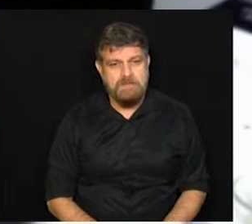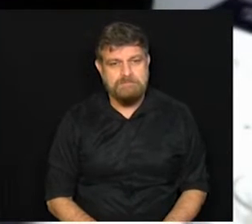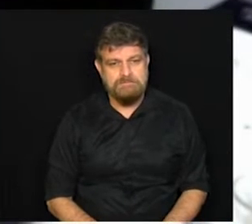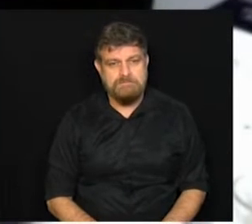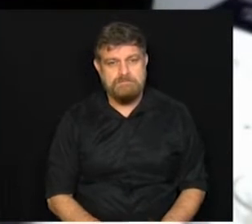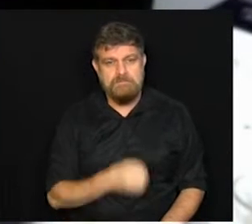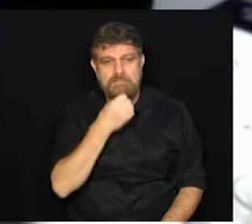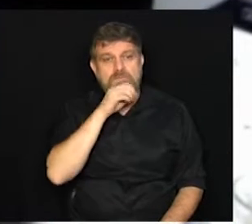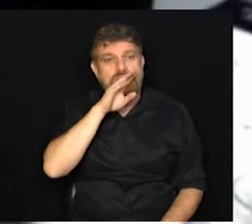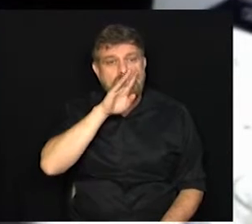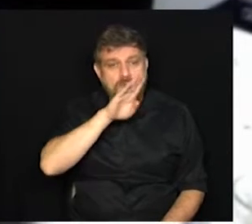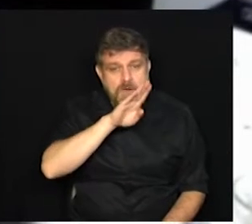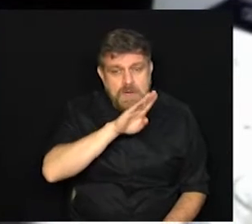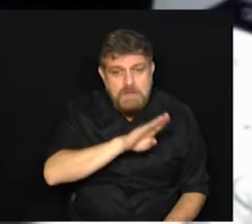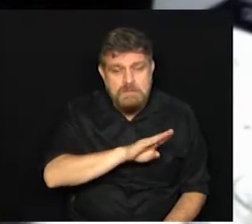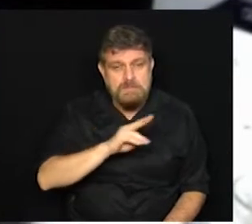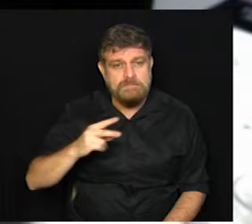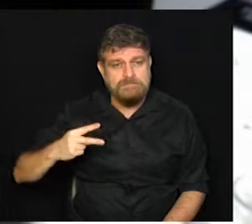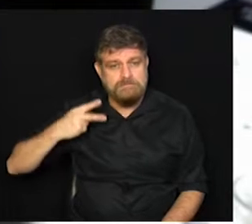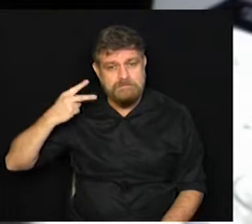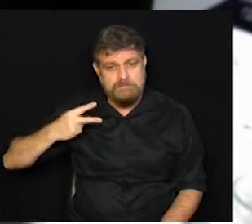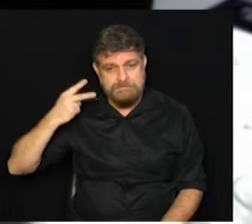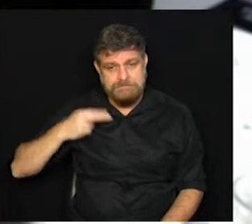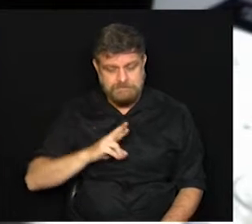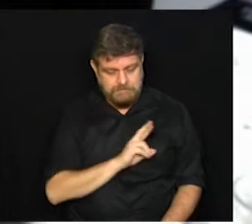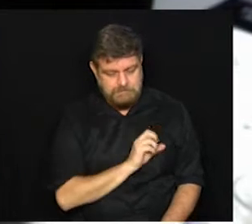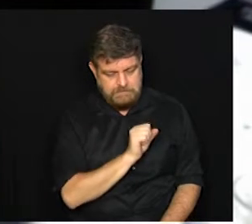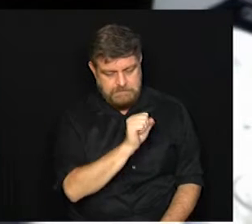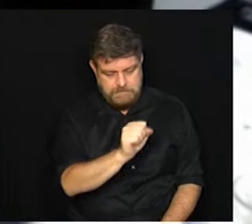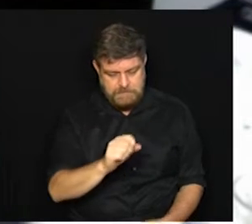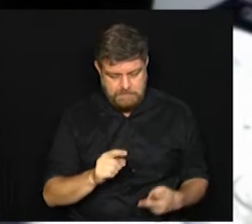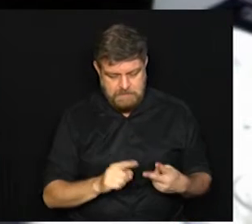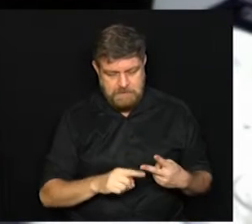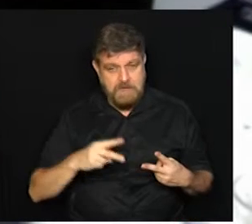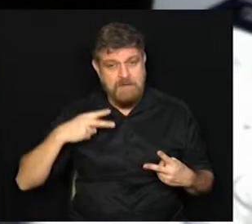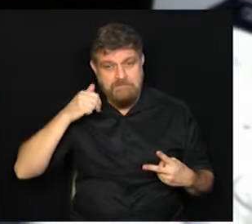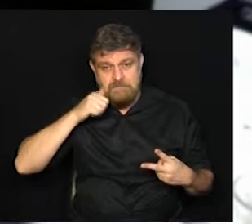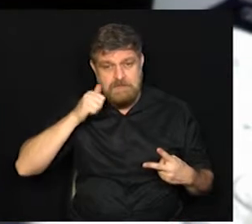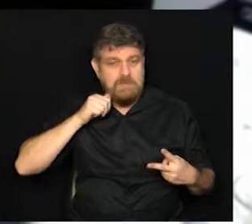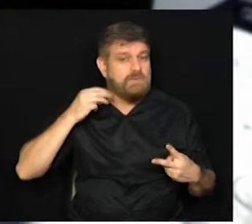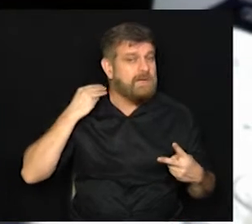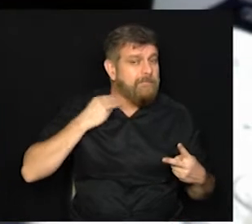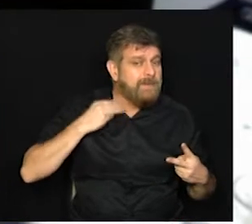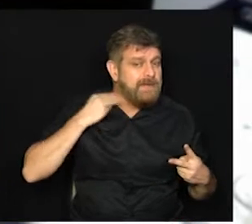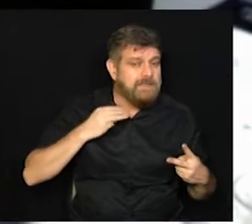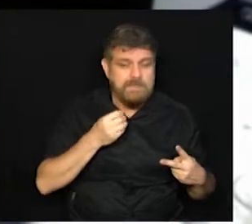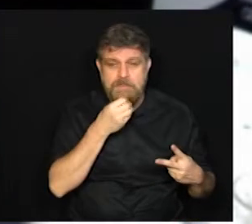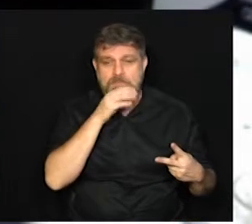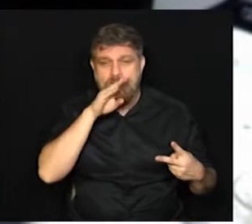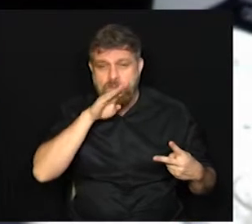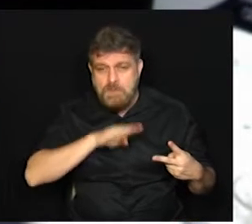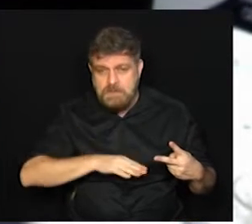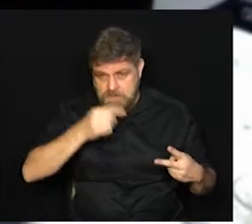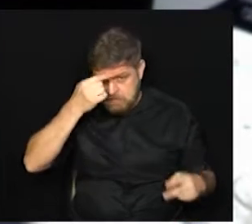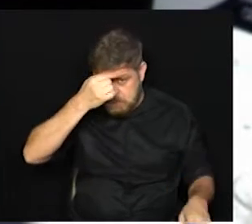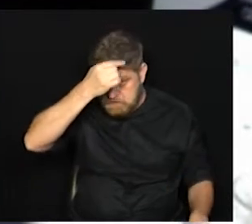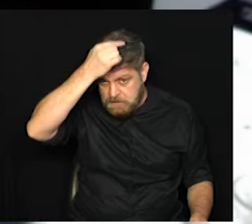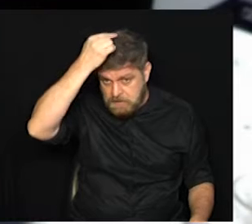Boa tarde, vereador Rossini. Boa tarde, vereadora Mariana Conte. Boa tarde, vereador Paulo